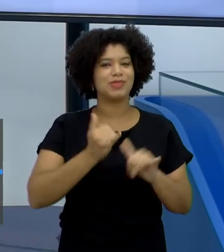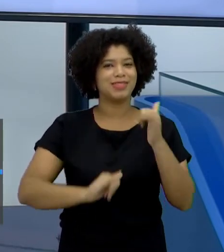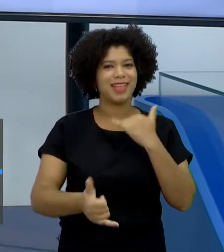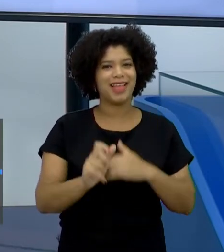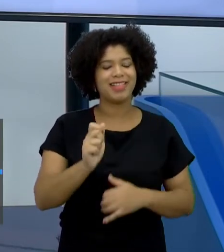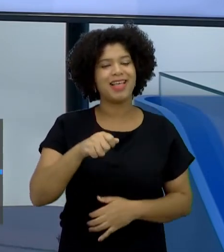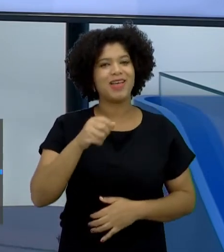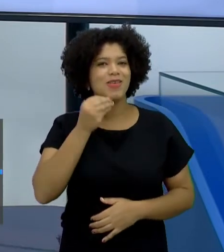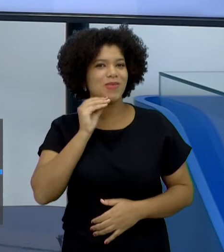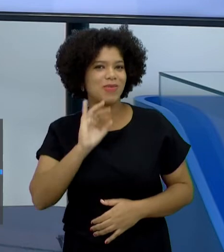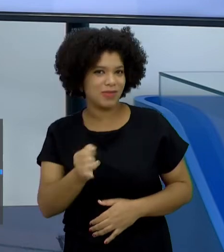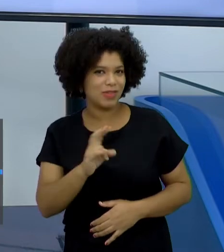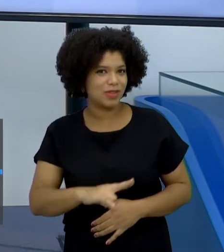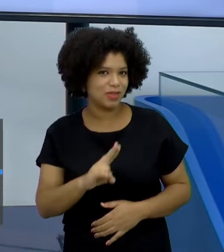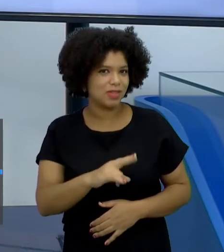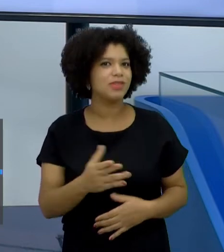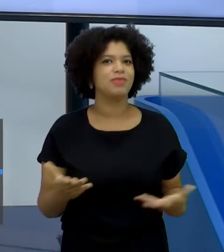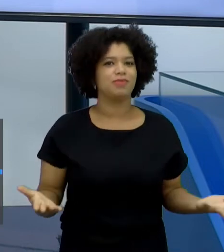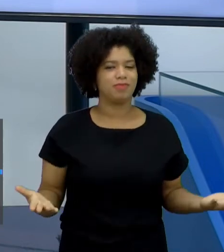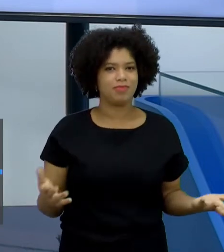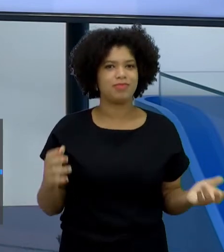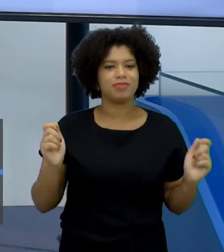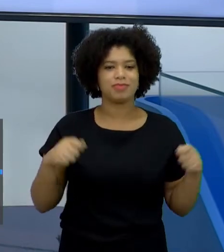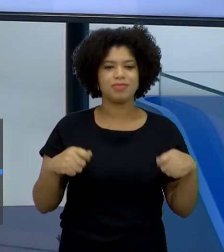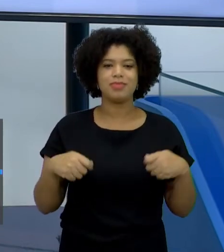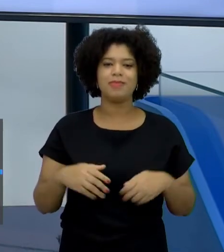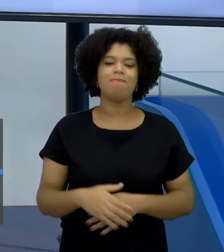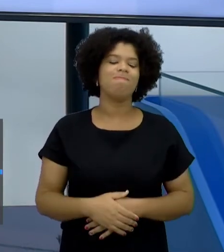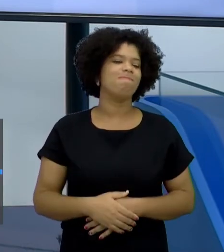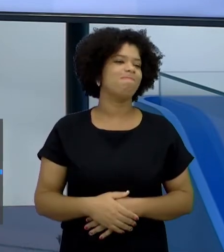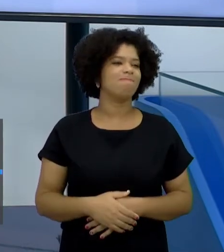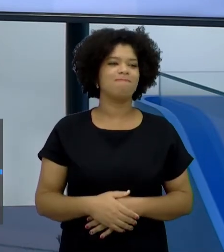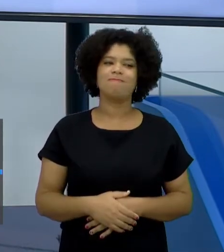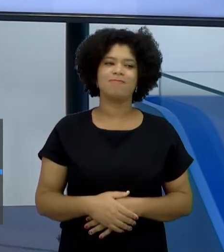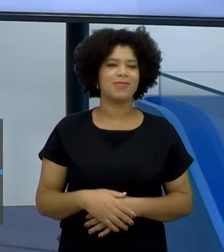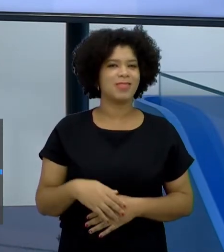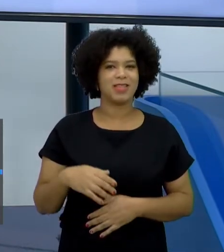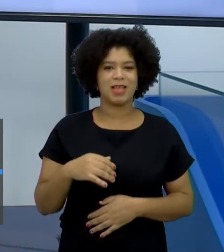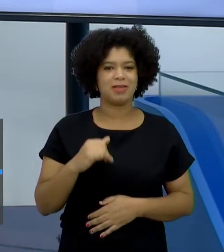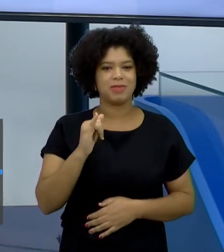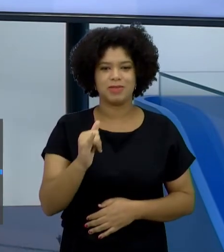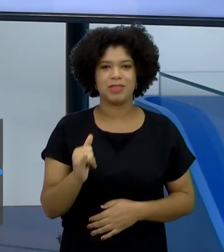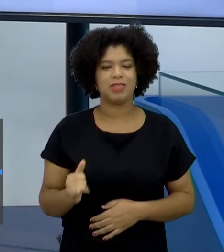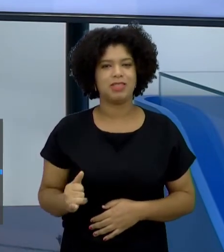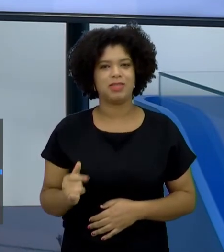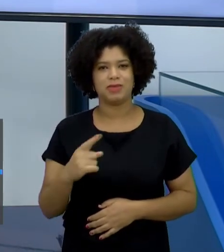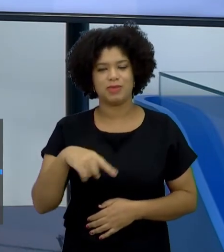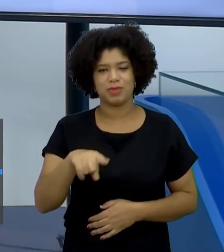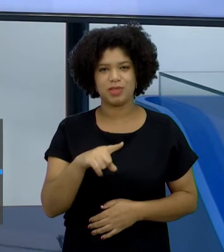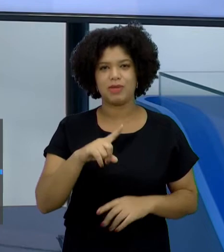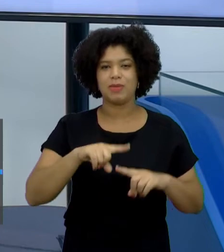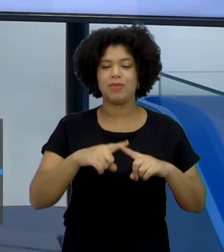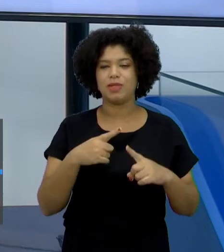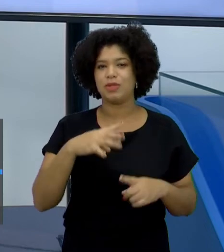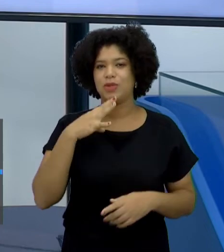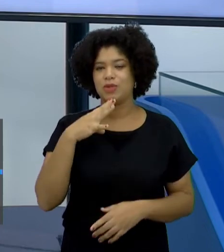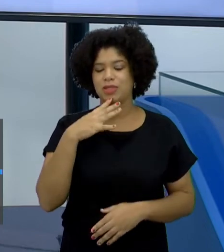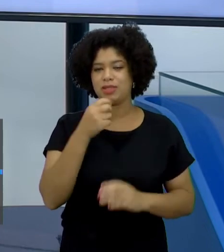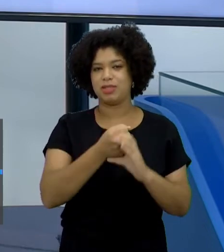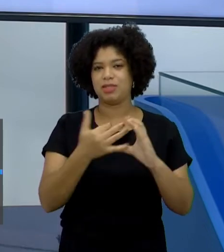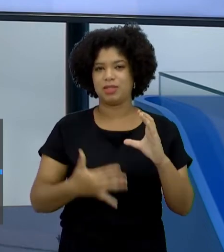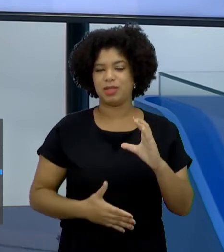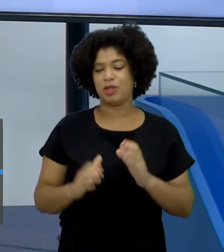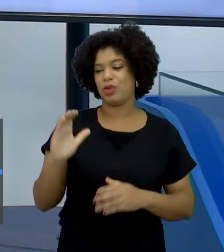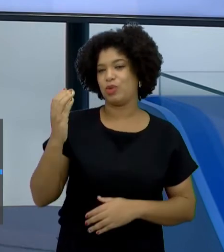aproveitar a luz de alguma forma, eu não posso abrir esse precedente e não conhecer aí as propriedades dos espelhos. E o